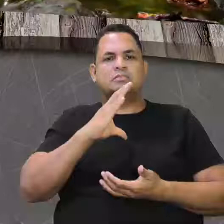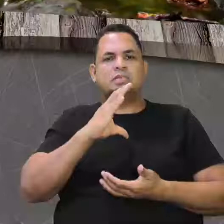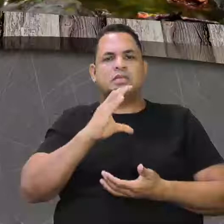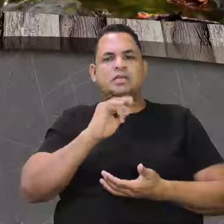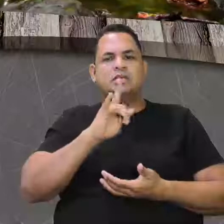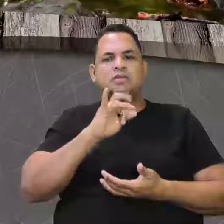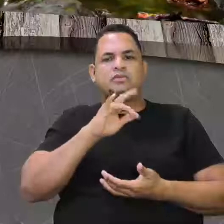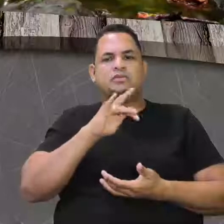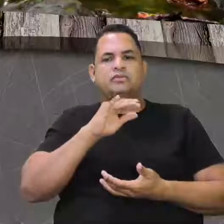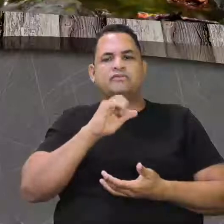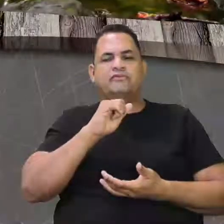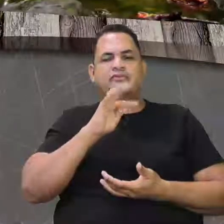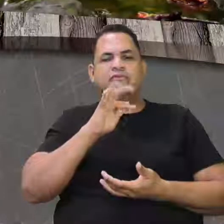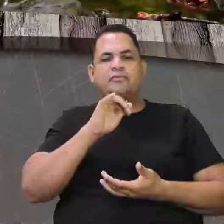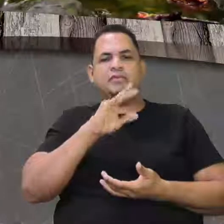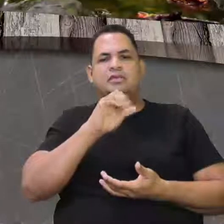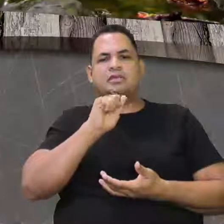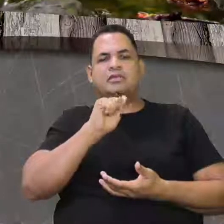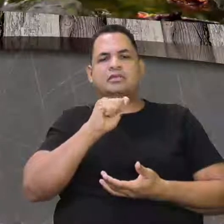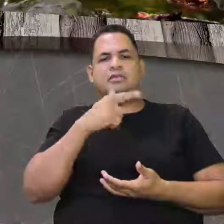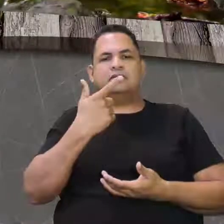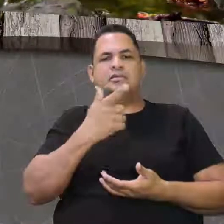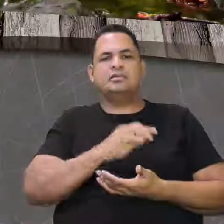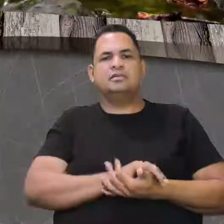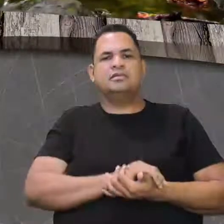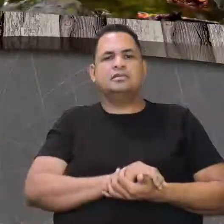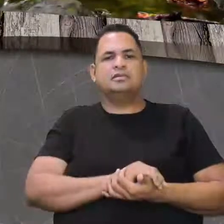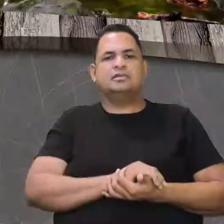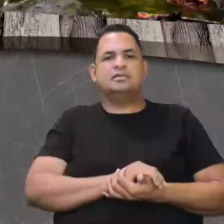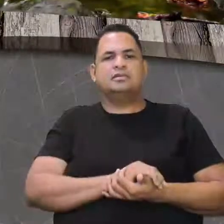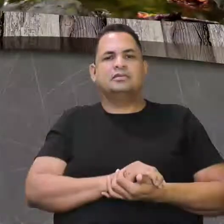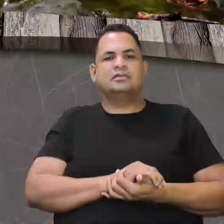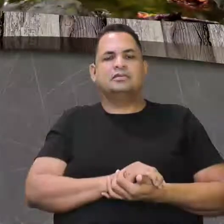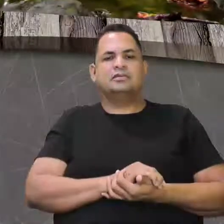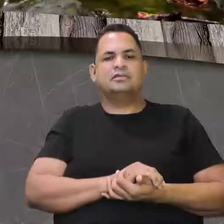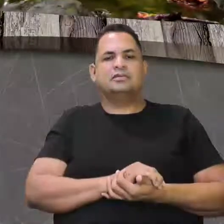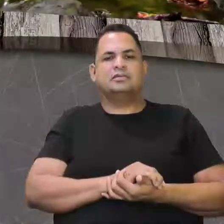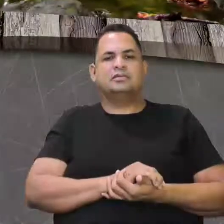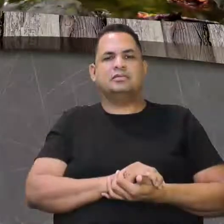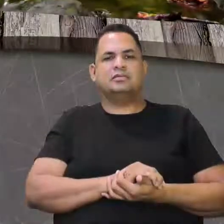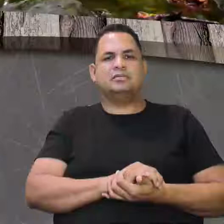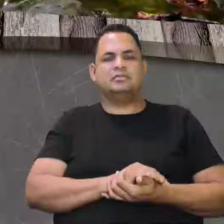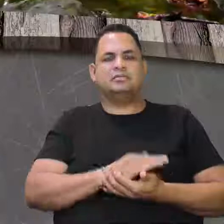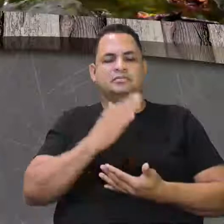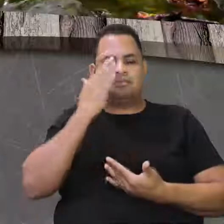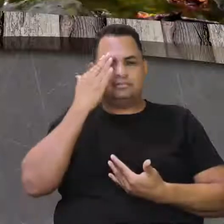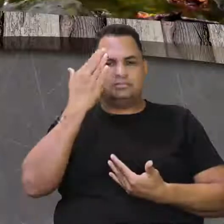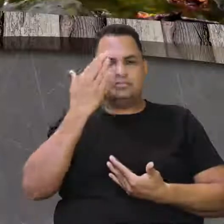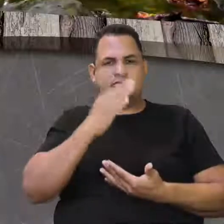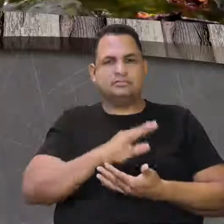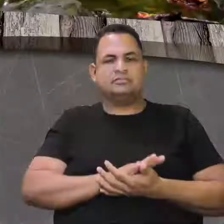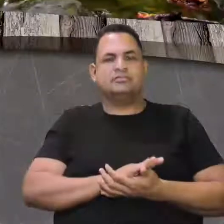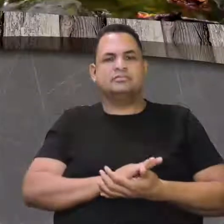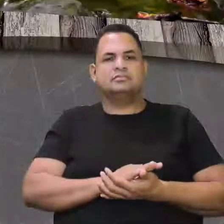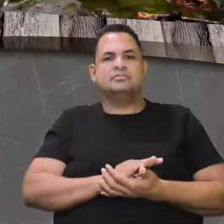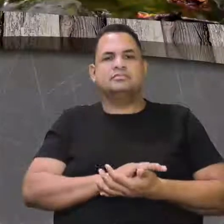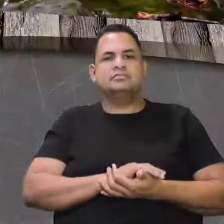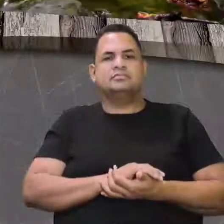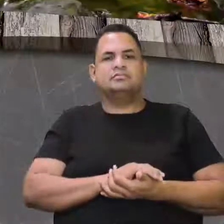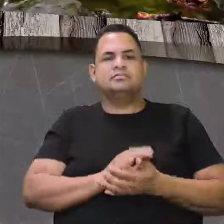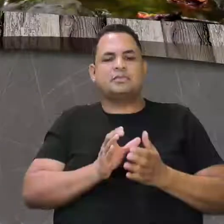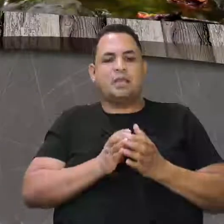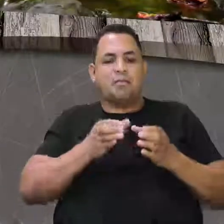Claustrofobia, obrigada. Por isso que o lobo tá aqui, gente. O lobo, vocês um dia vão conhecer o lobo. Claustrofobia, obrigada. É a claustrofobia,